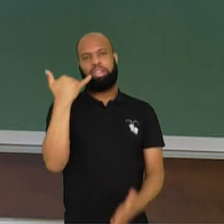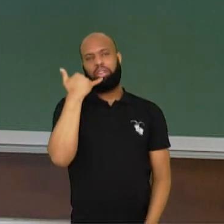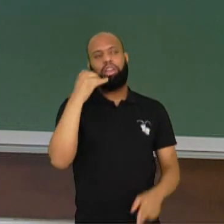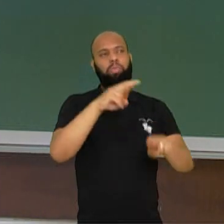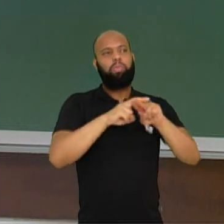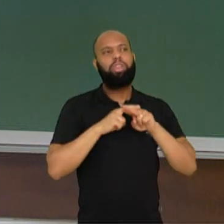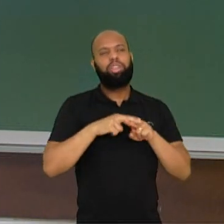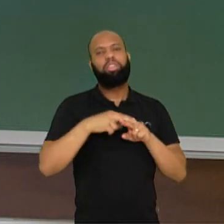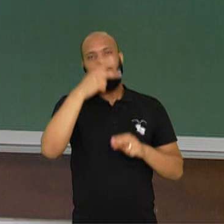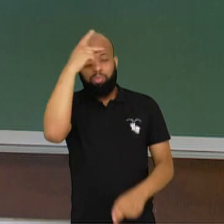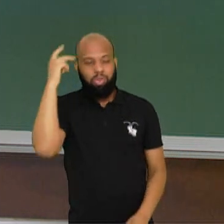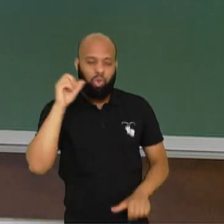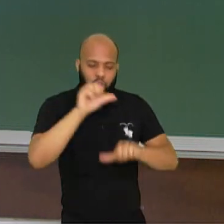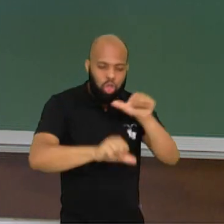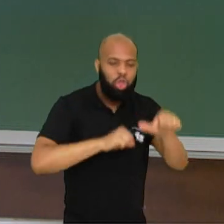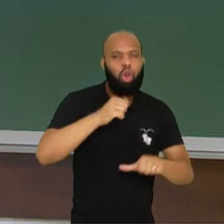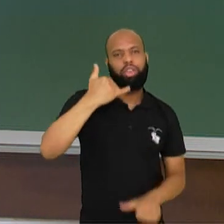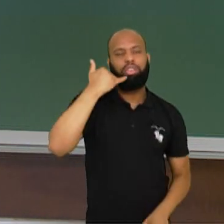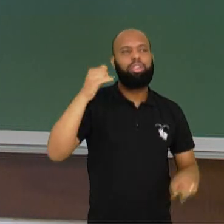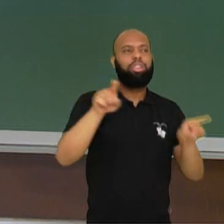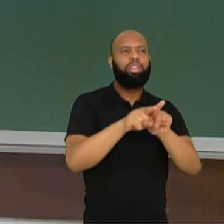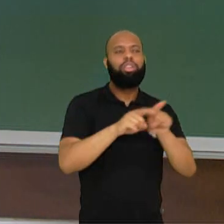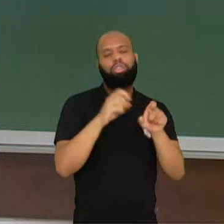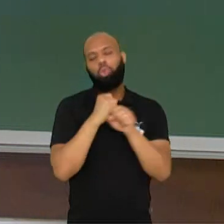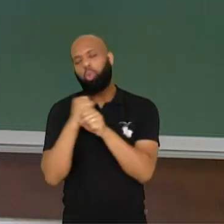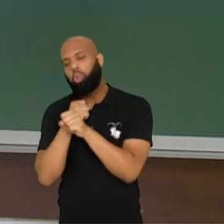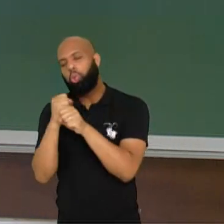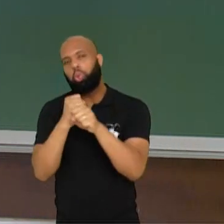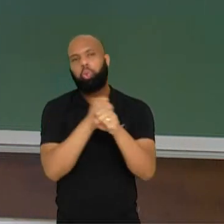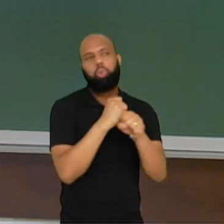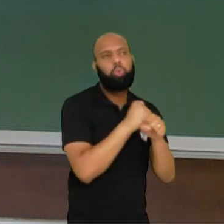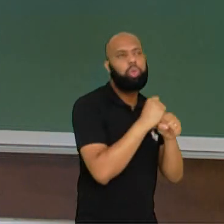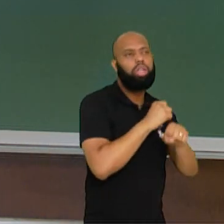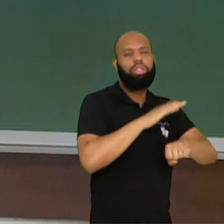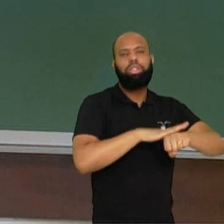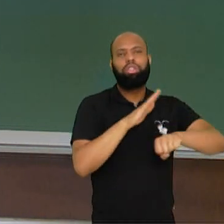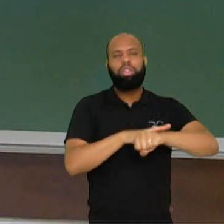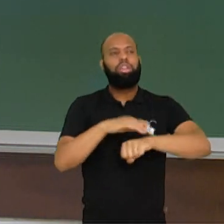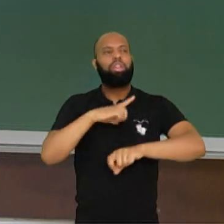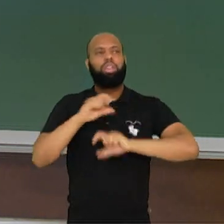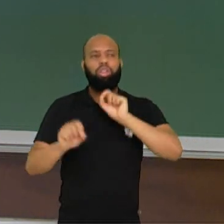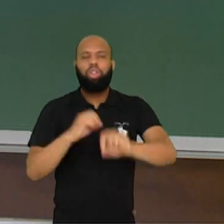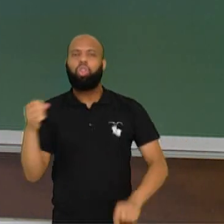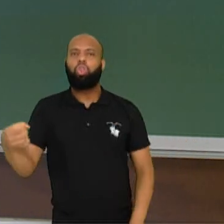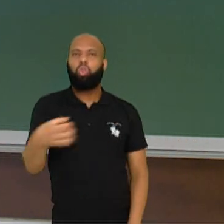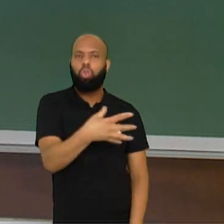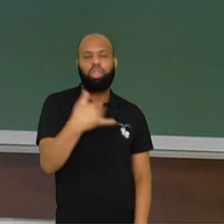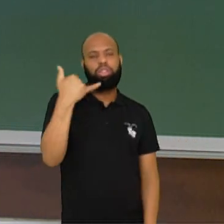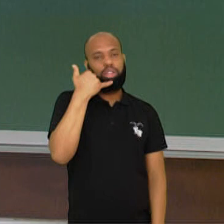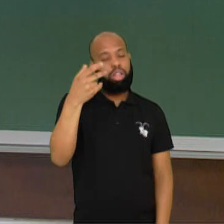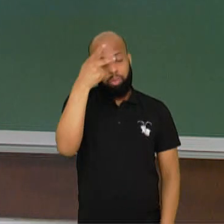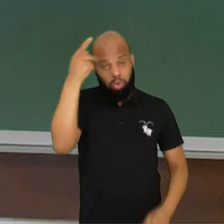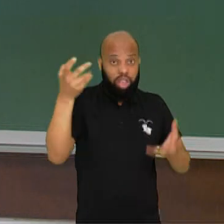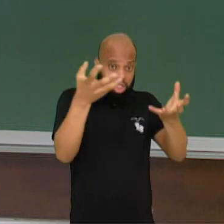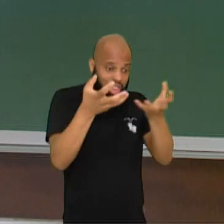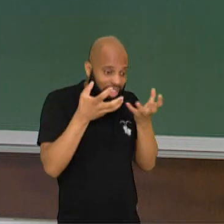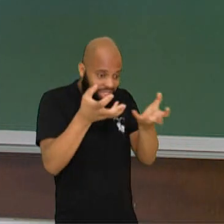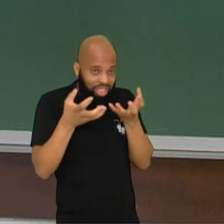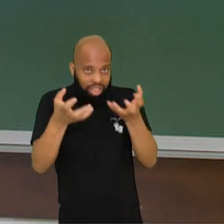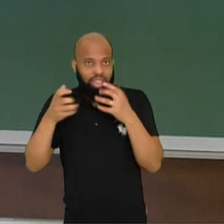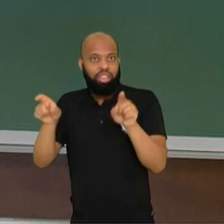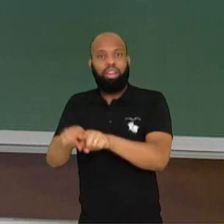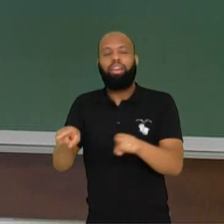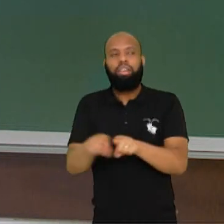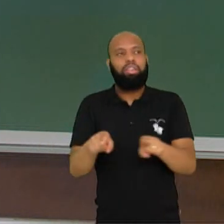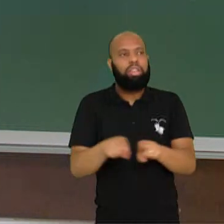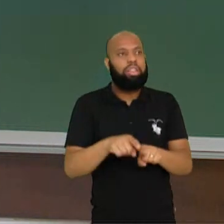acabam trocando de aparelho a cada ano, cada vez que sai um novo celular, aí as pessoas correm atrás, ficam desesperadas ou